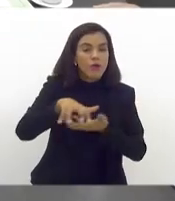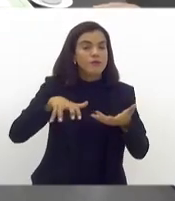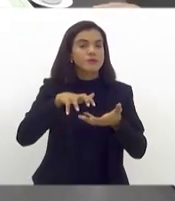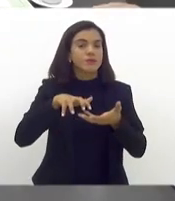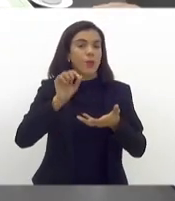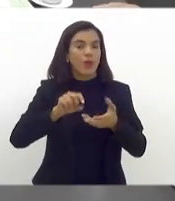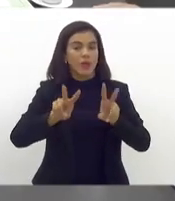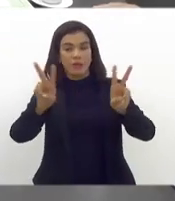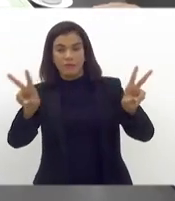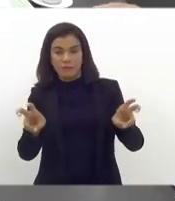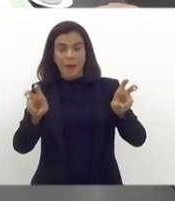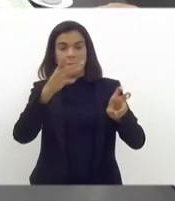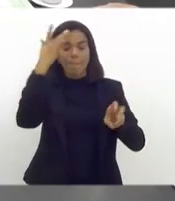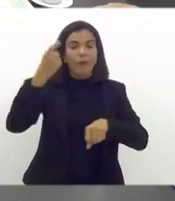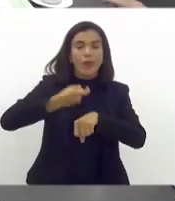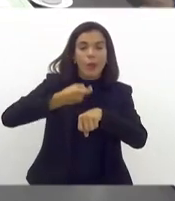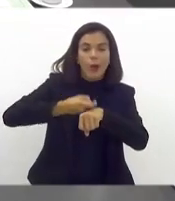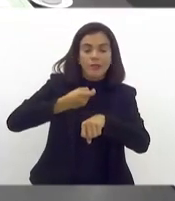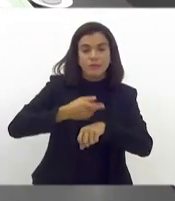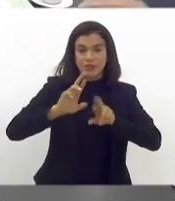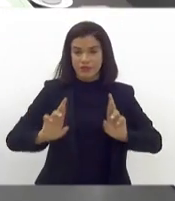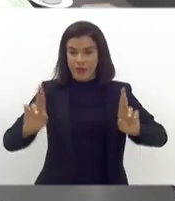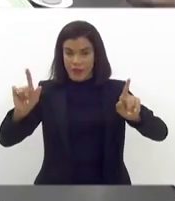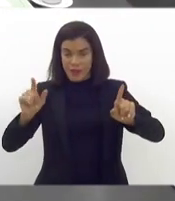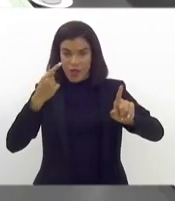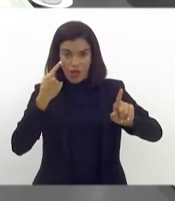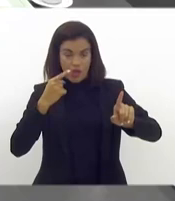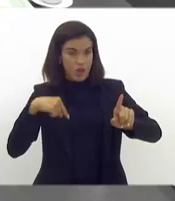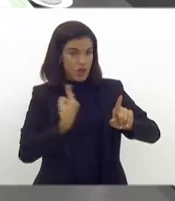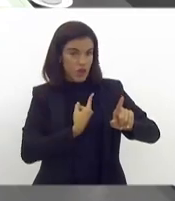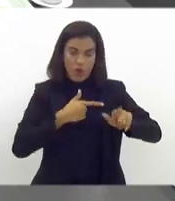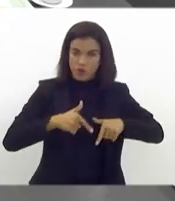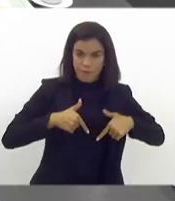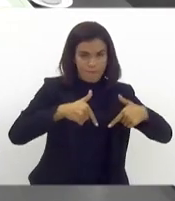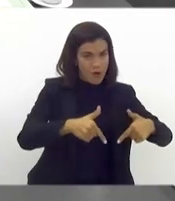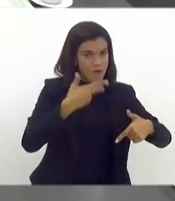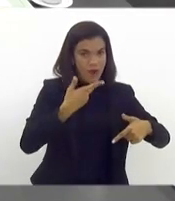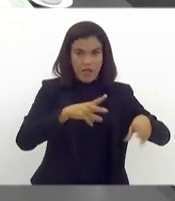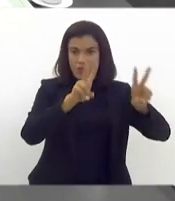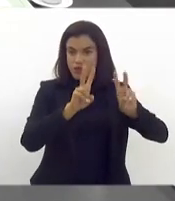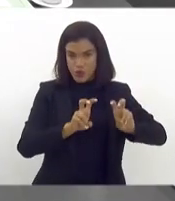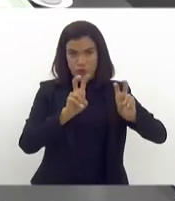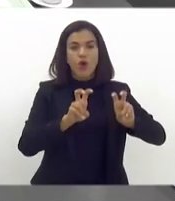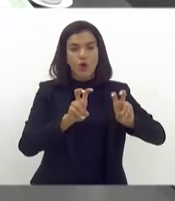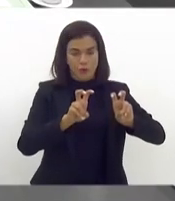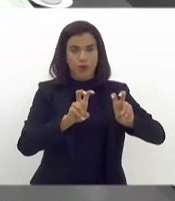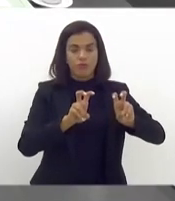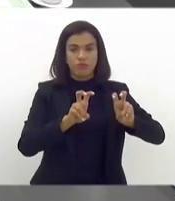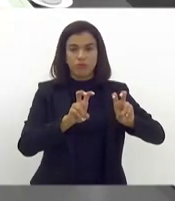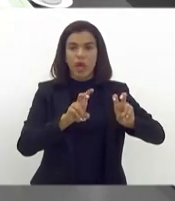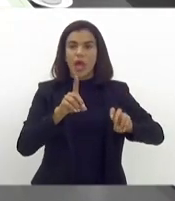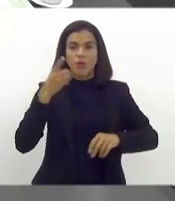por, entre aspas, por ignorância, porque são coisas diferentes. Nós não estamos e não vamos falar, e aí esse posicionamento é nosso, é